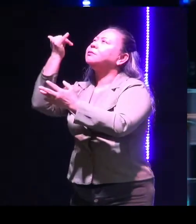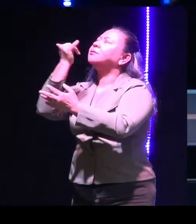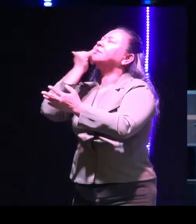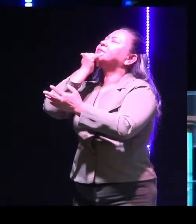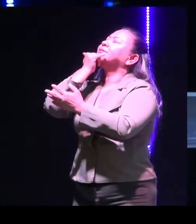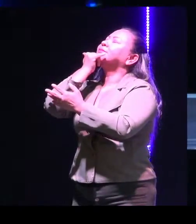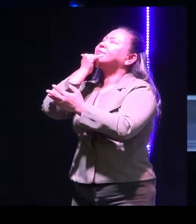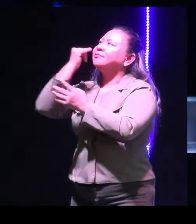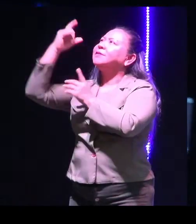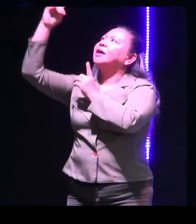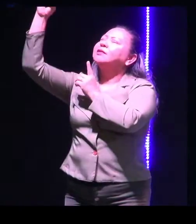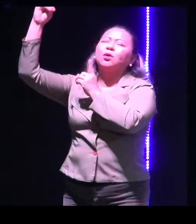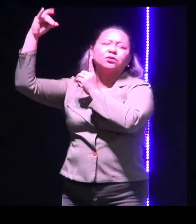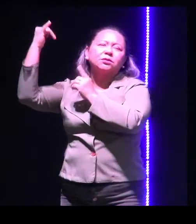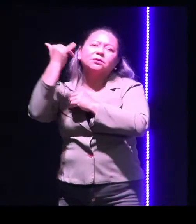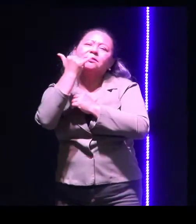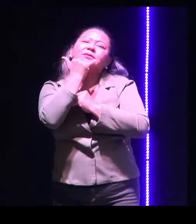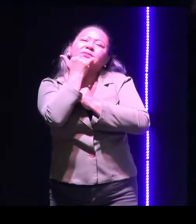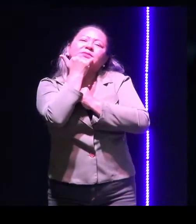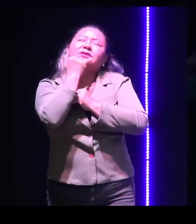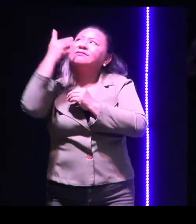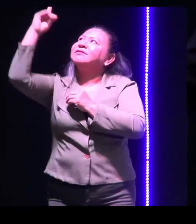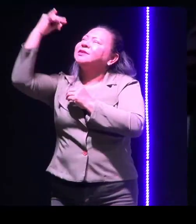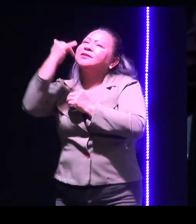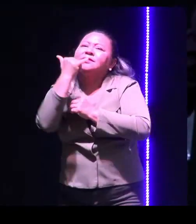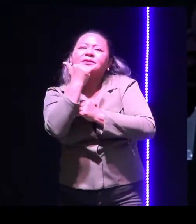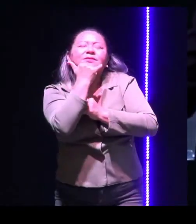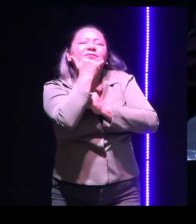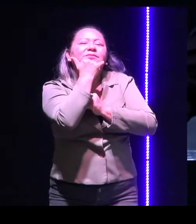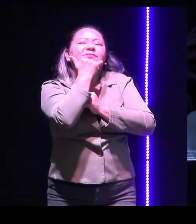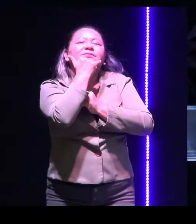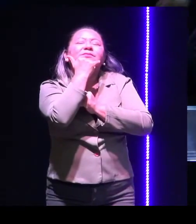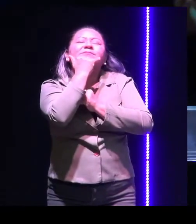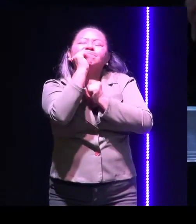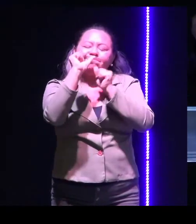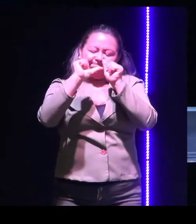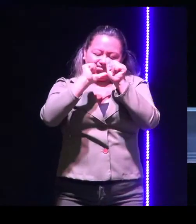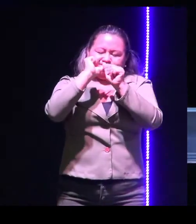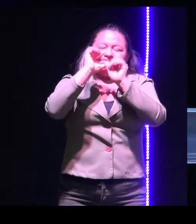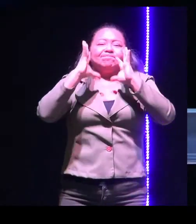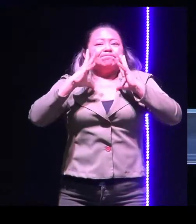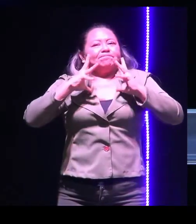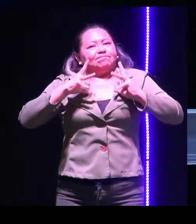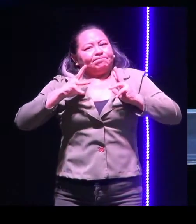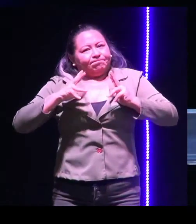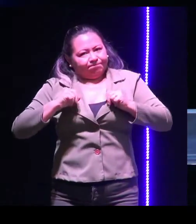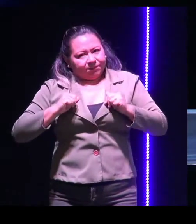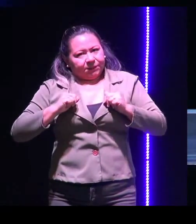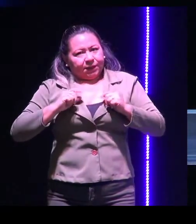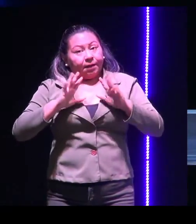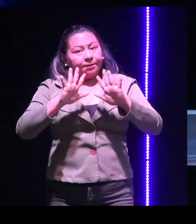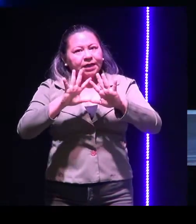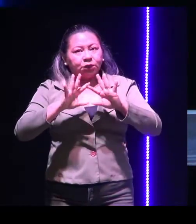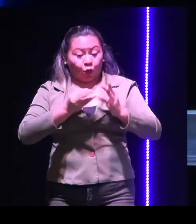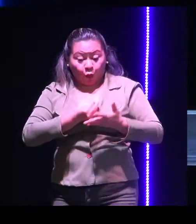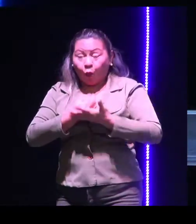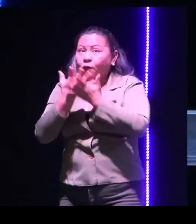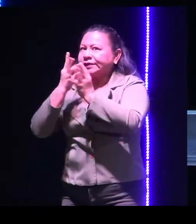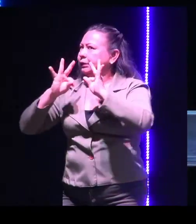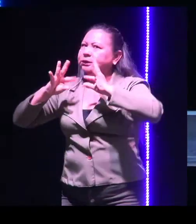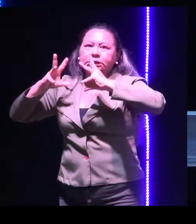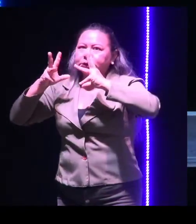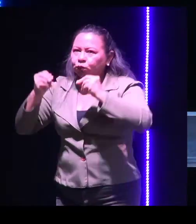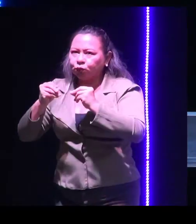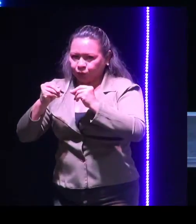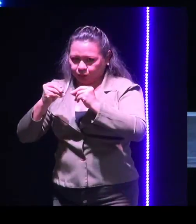nos perdoasse, se Ele não nos perdoar, Ele não é fiel. Se Deus não nos perdoar